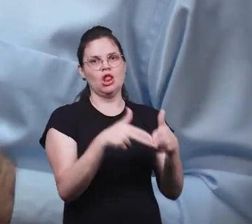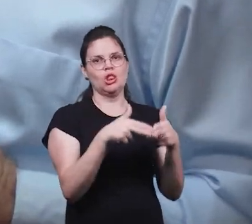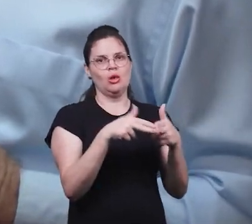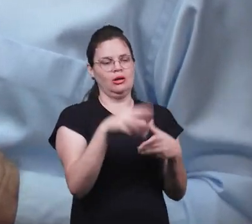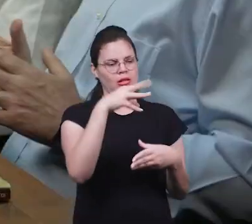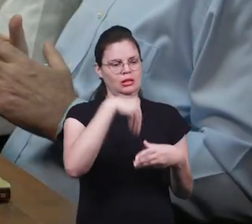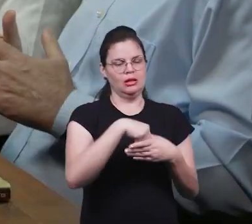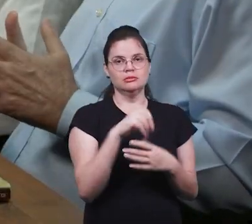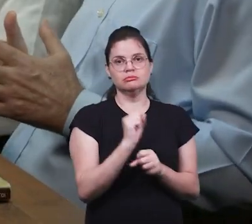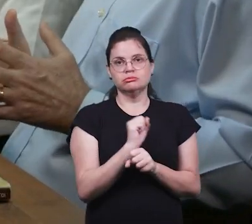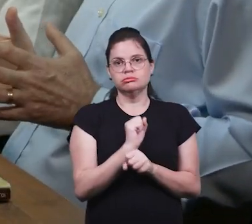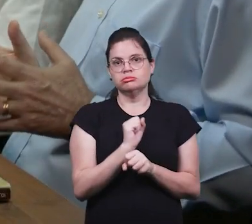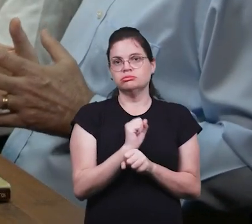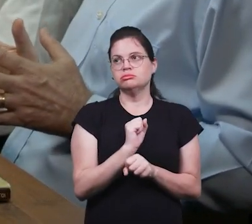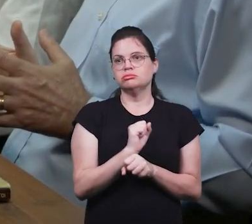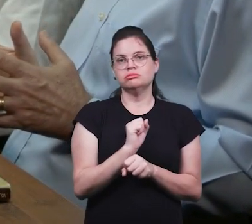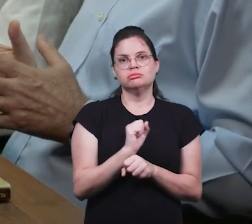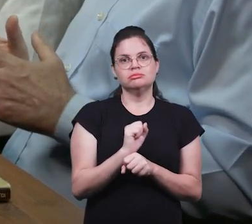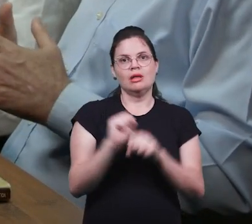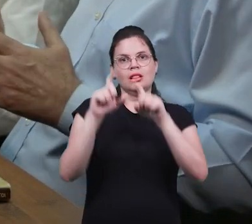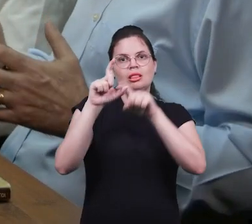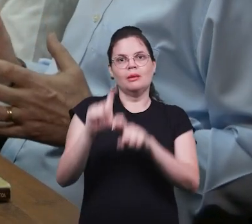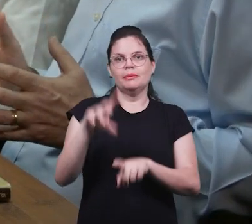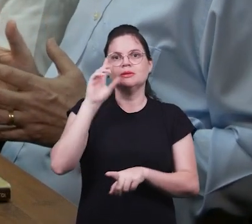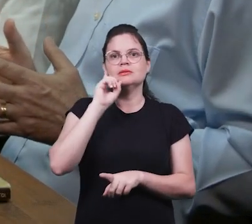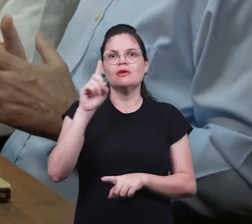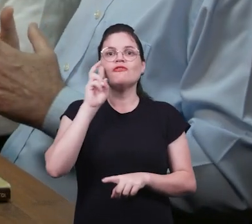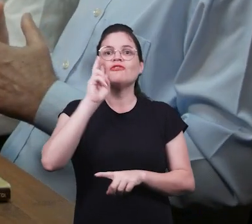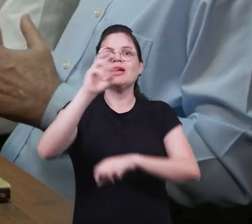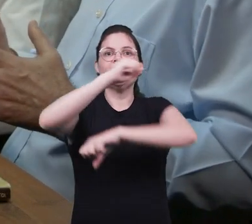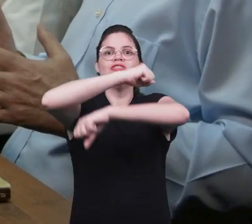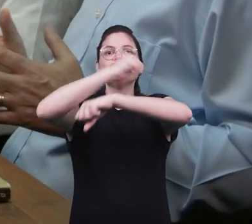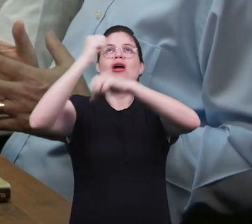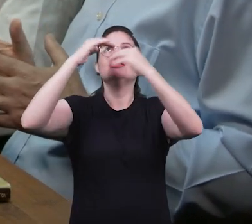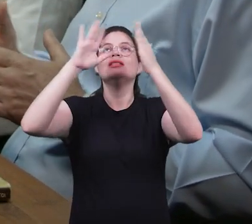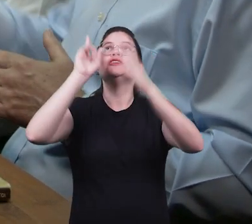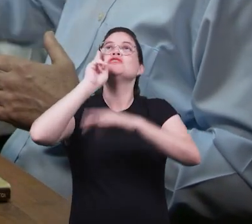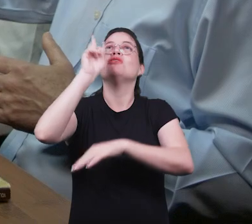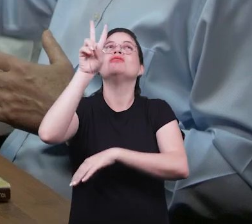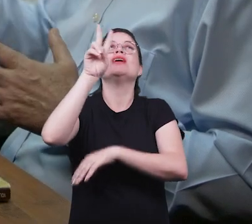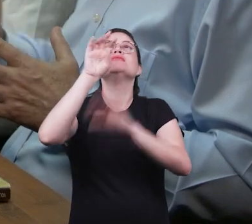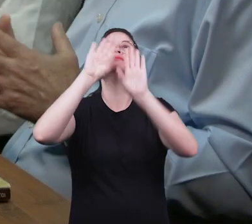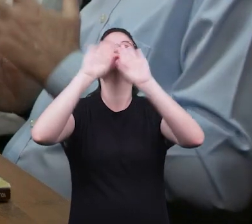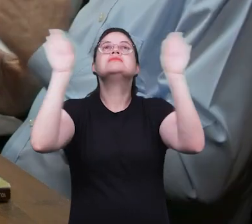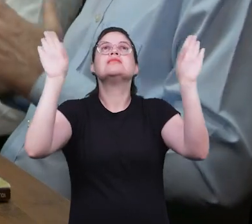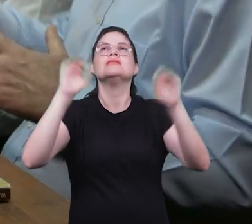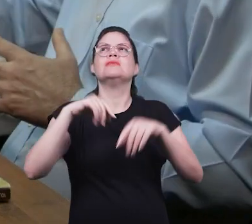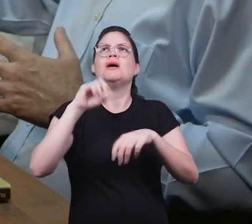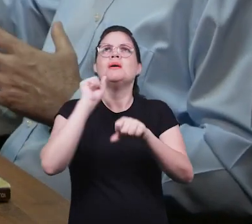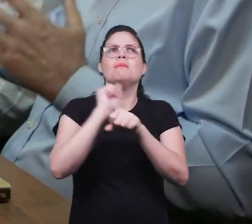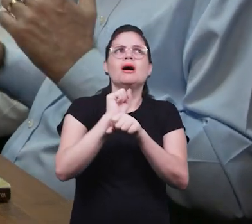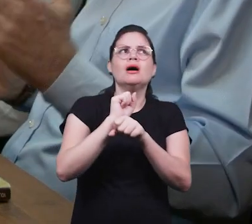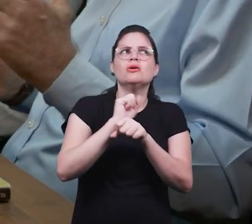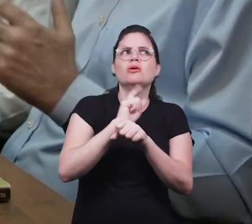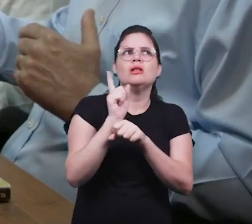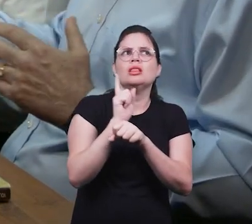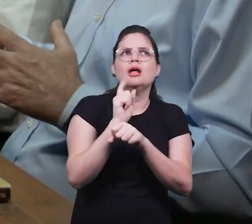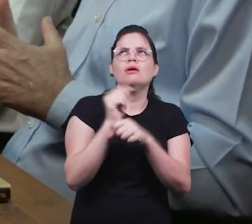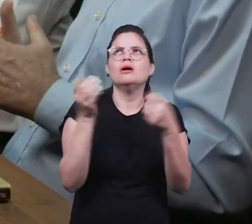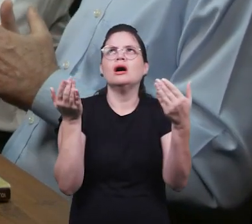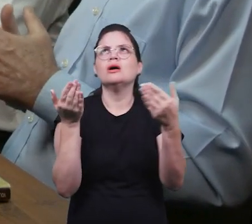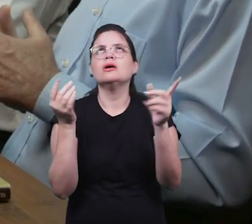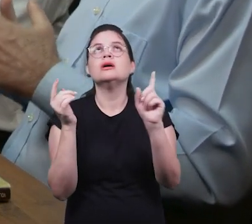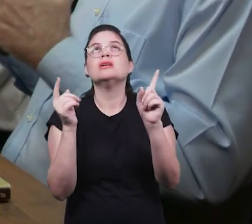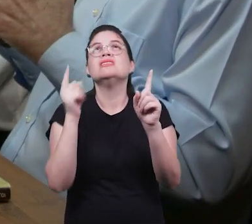aguardando, né, na dependência. Olhando para o alto. Olhando para o alto, na dependência. Olha, parou não, não parou não, é agora